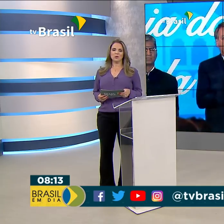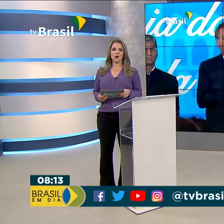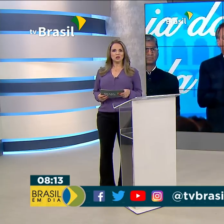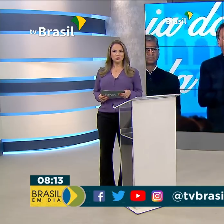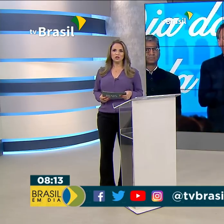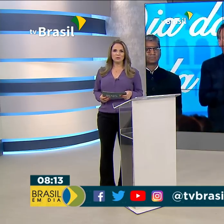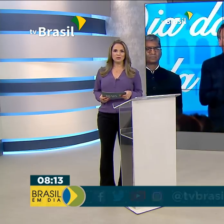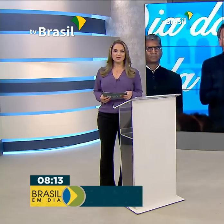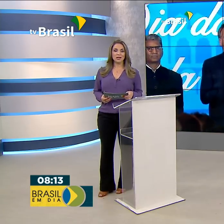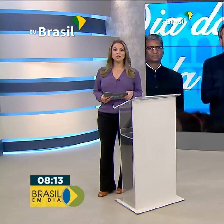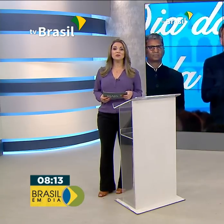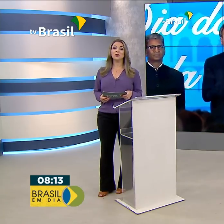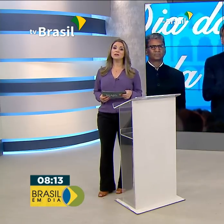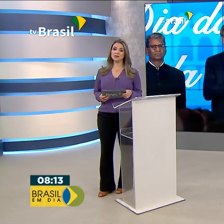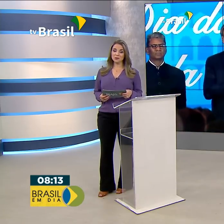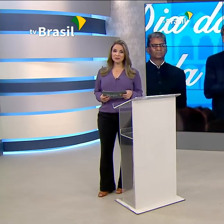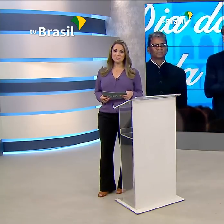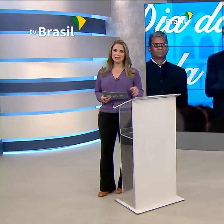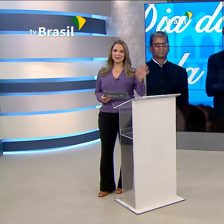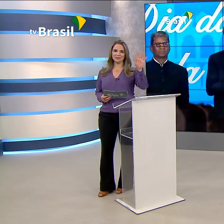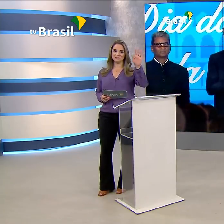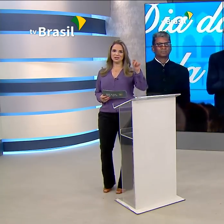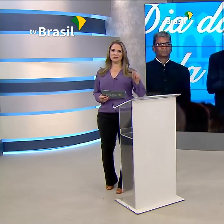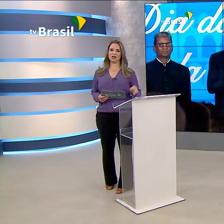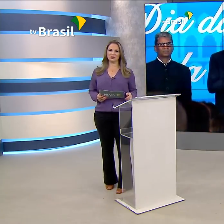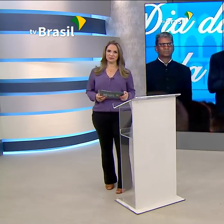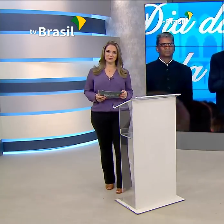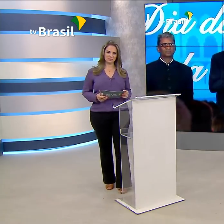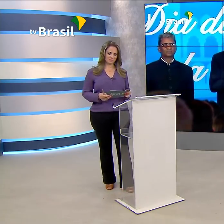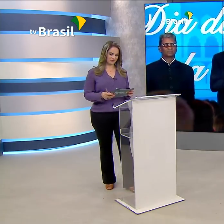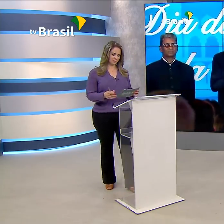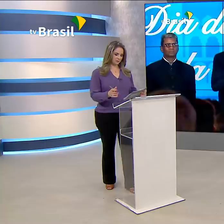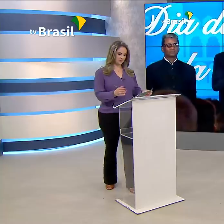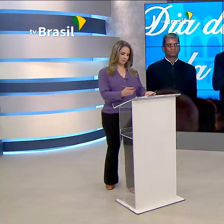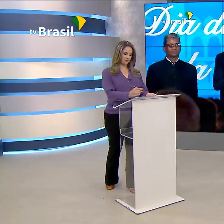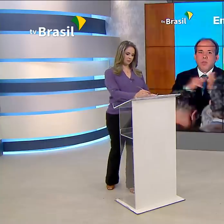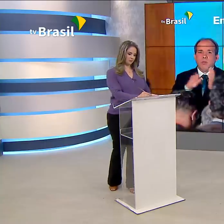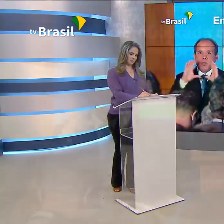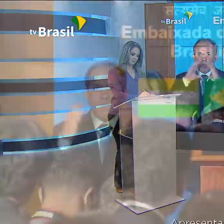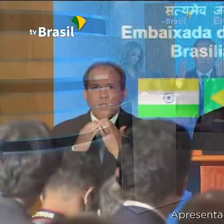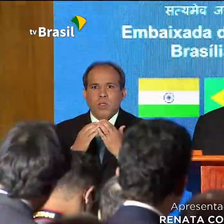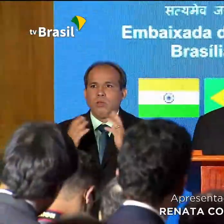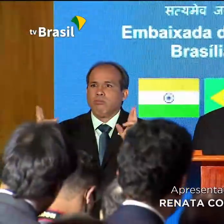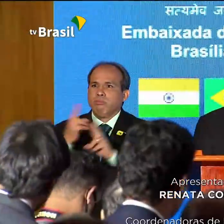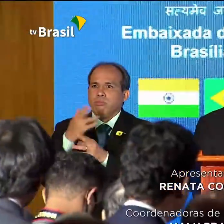um ótimo dia para você a gente volta a se encontrar amanhã tchau tchau tchau